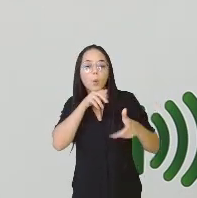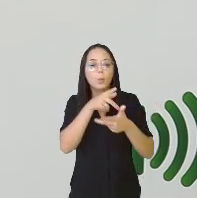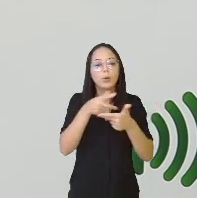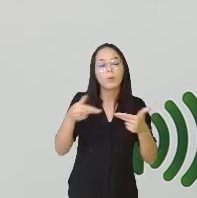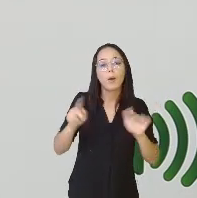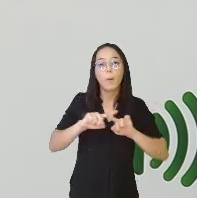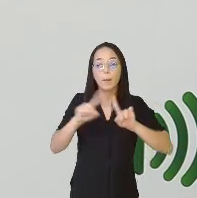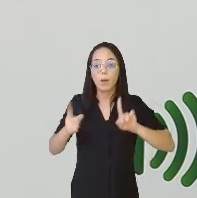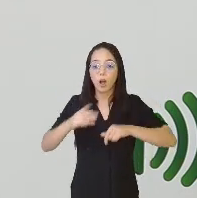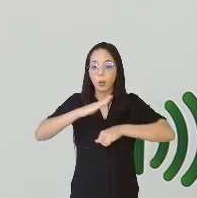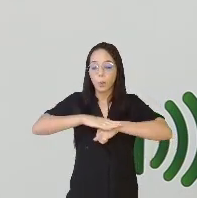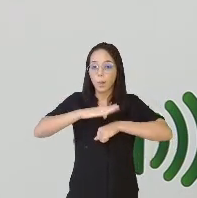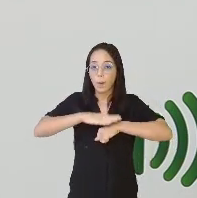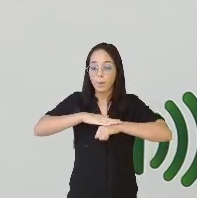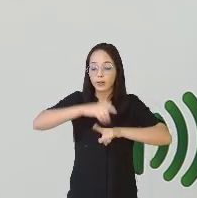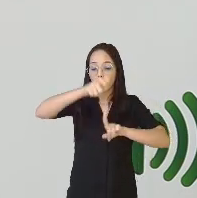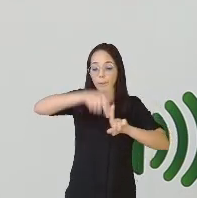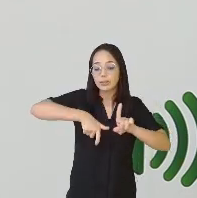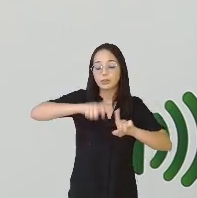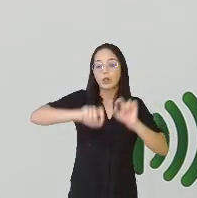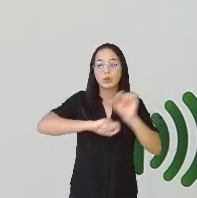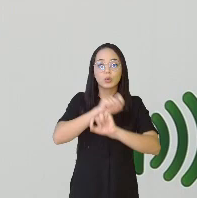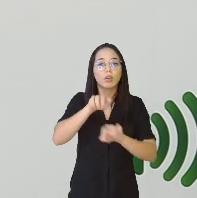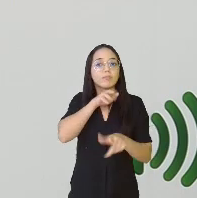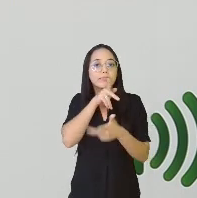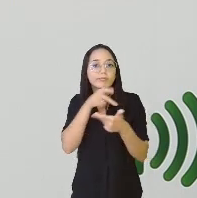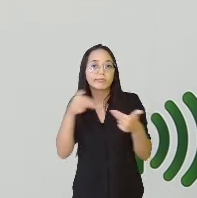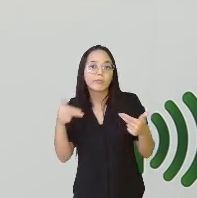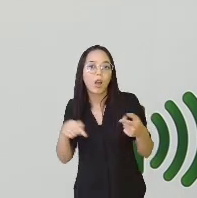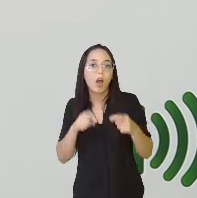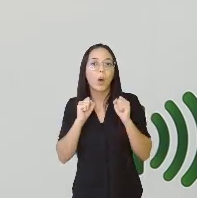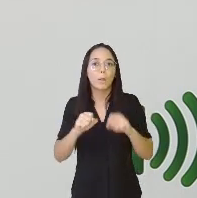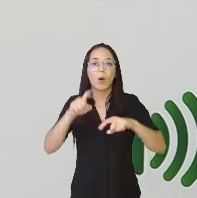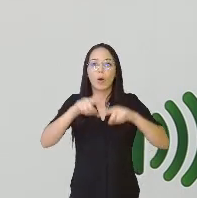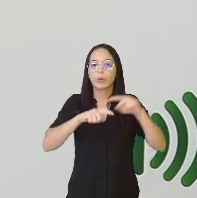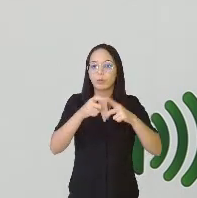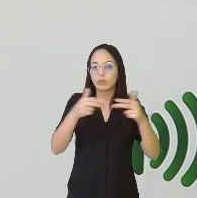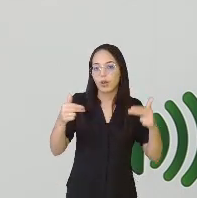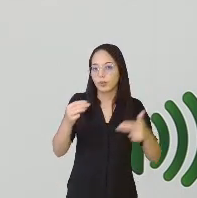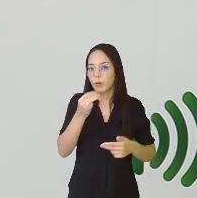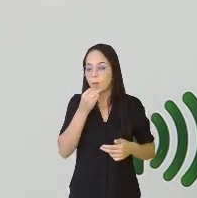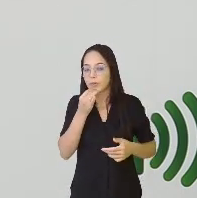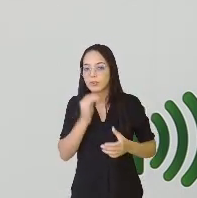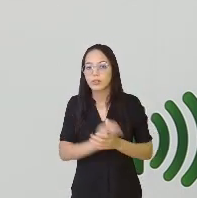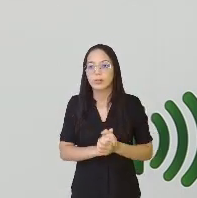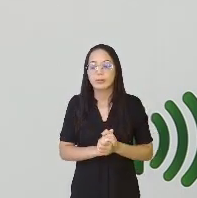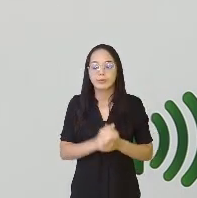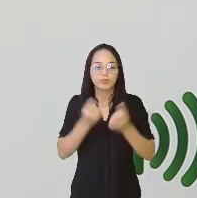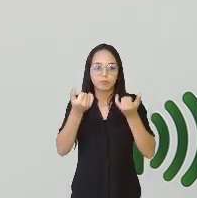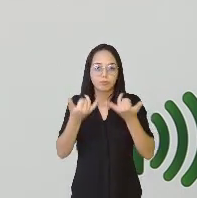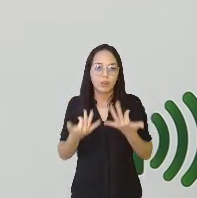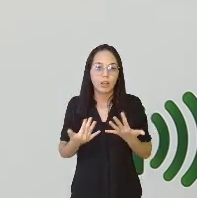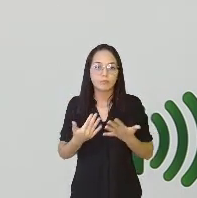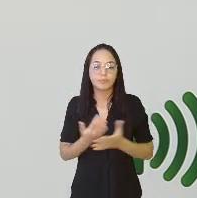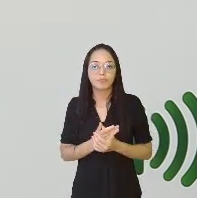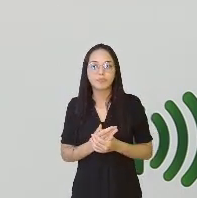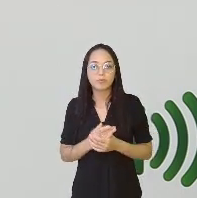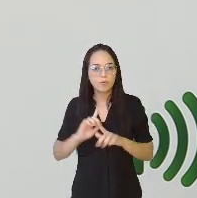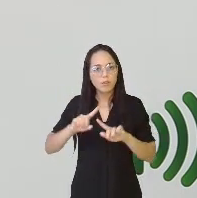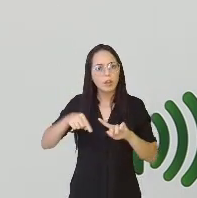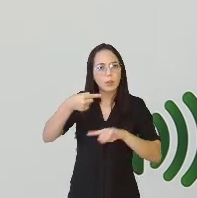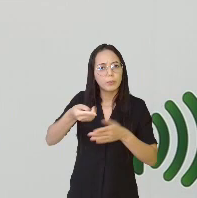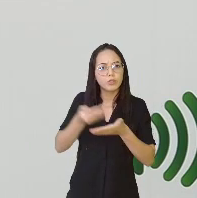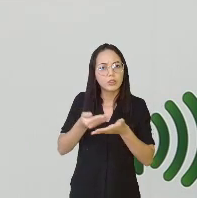na história, a personagem é um animal, pode ser um objeto. Por exemplo, vamos dizer que depois dessa aula você